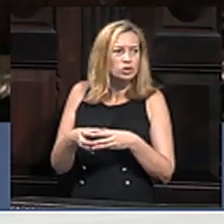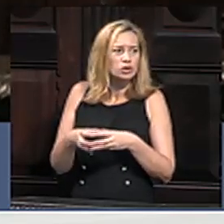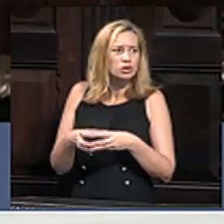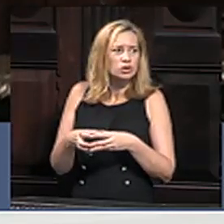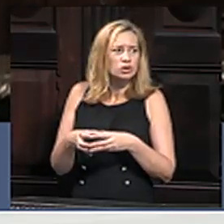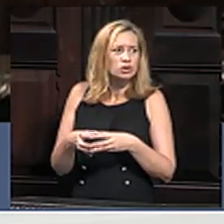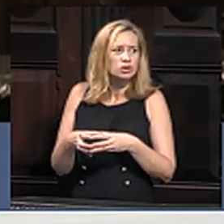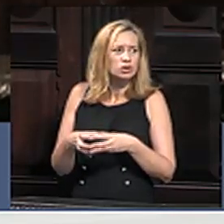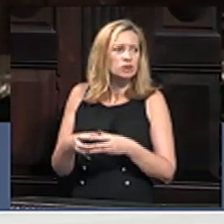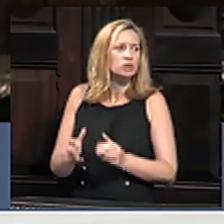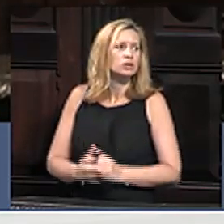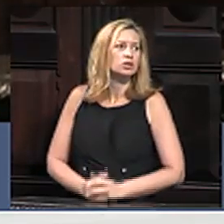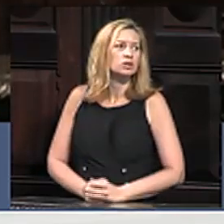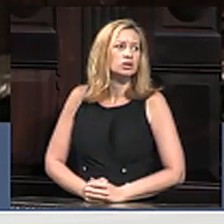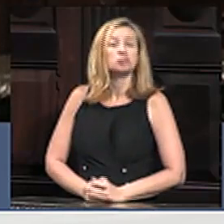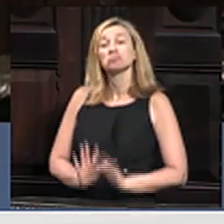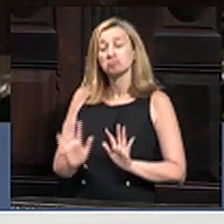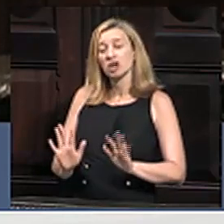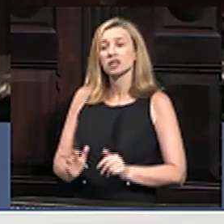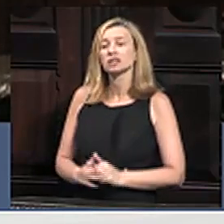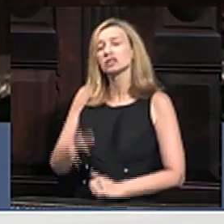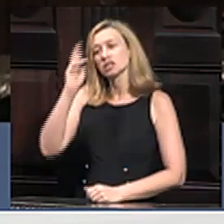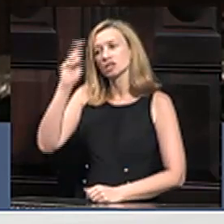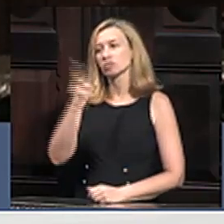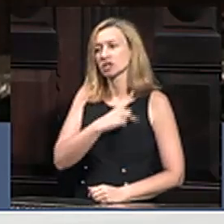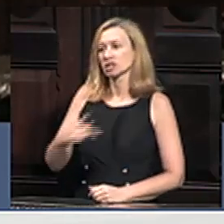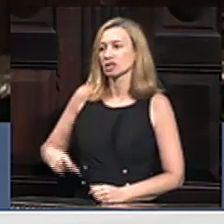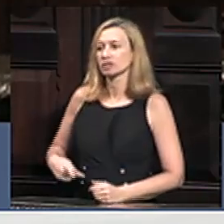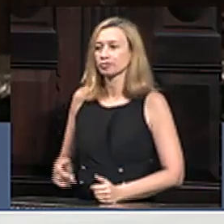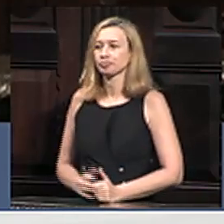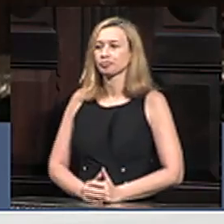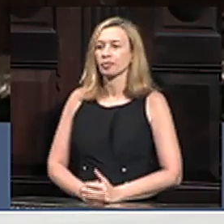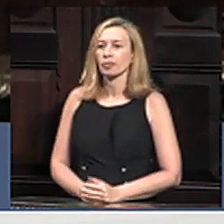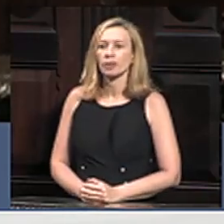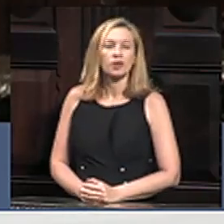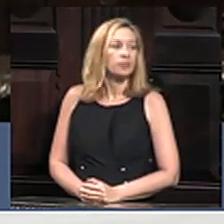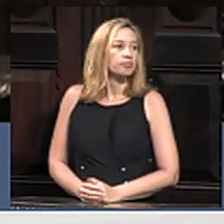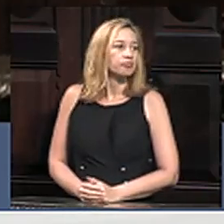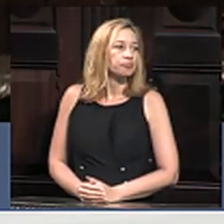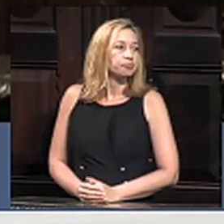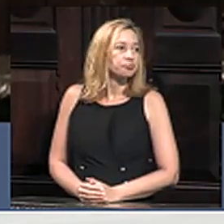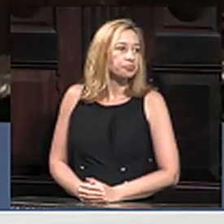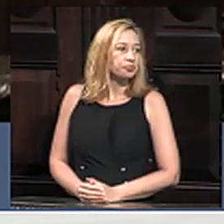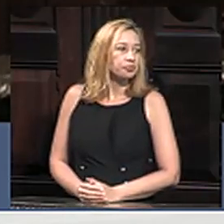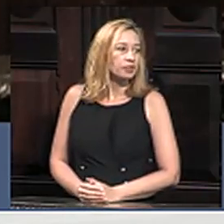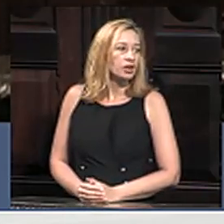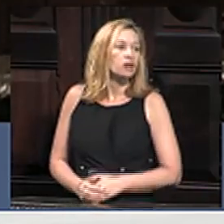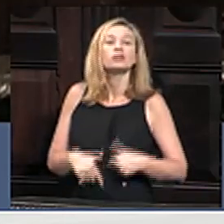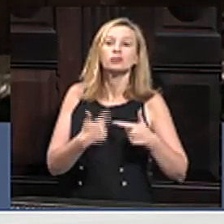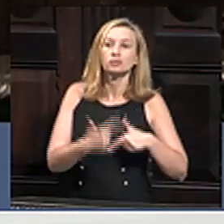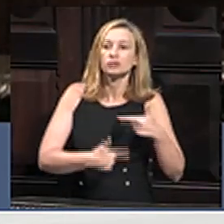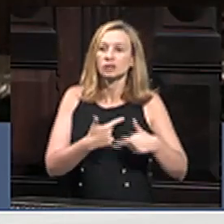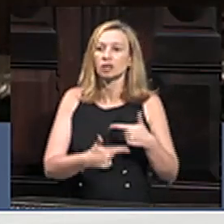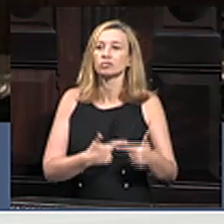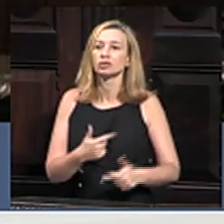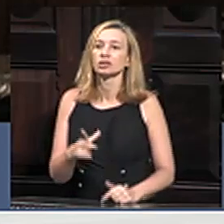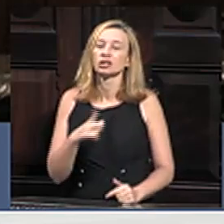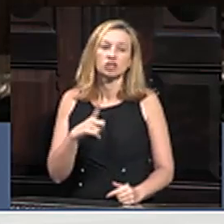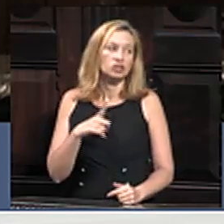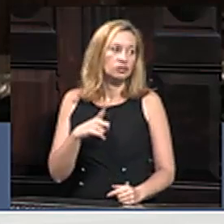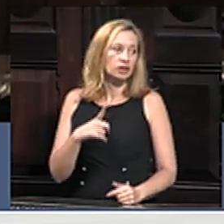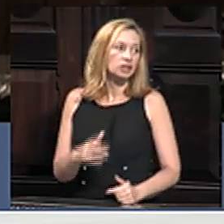intermediários ou menores. De qualquer maneira, senhor presidente, lutamos para que houvesse eleições